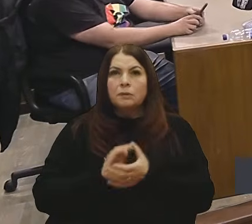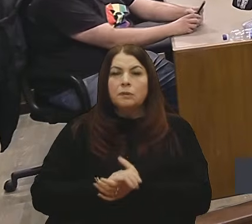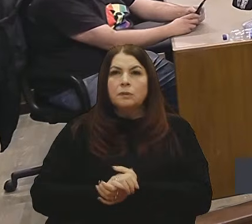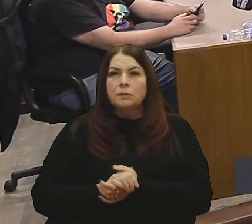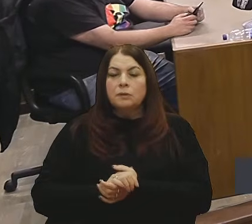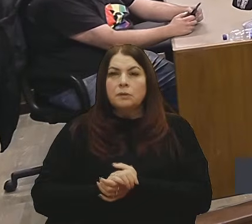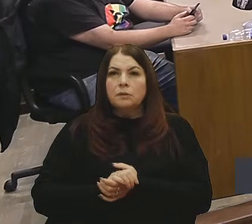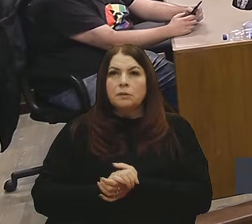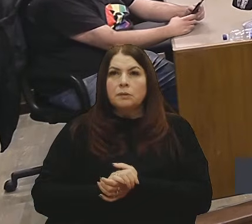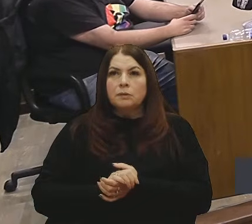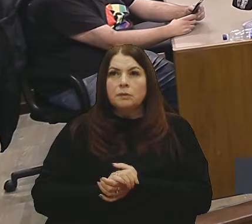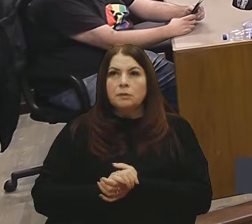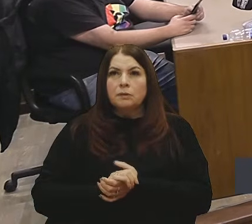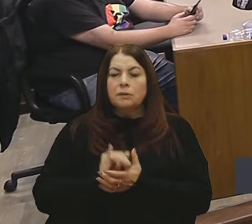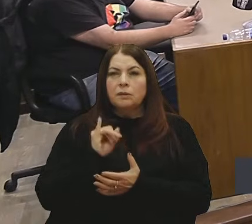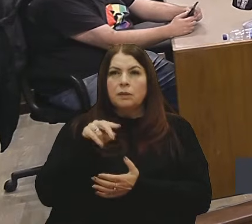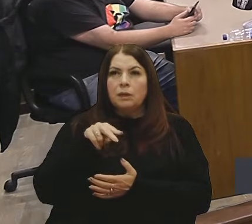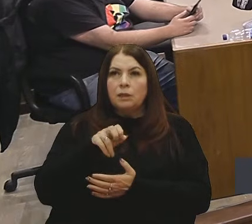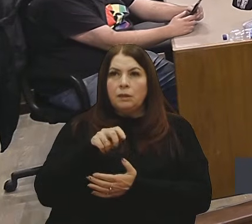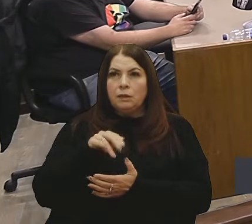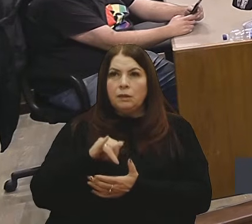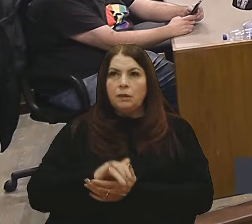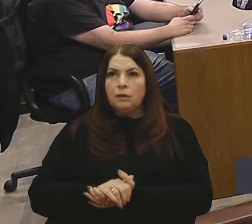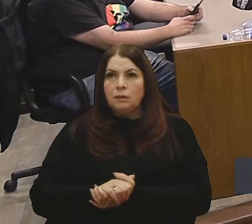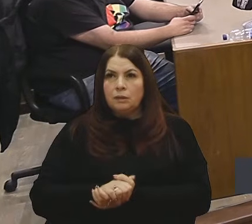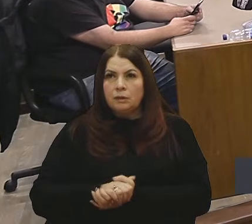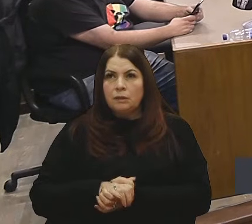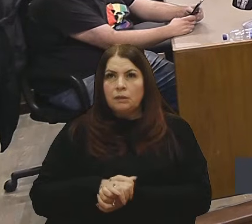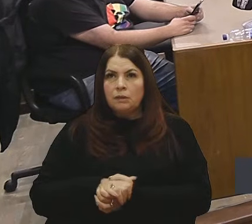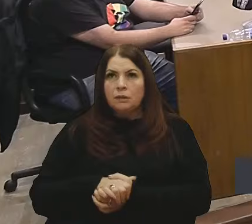Com a palavra Inana e depois Leonardo.